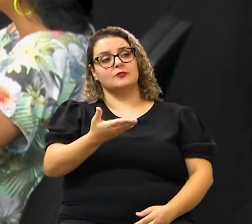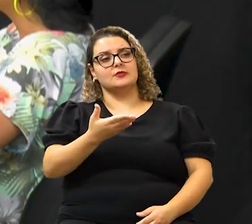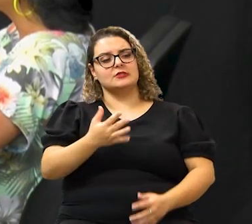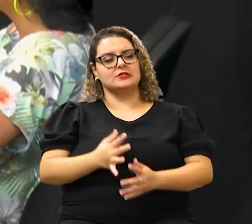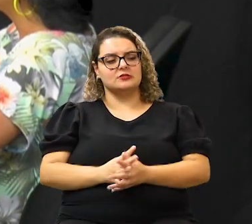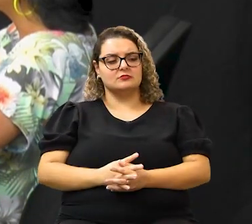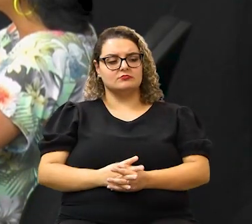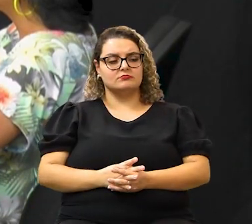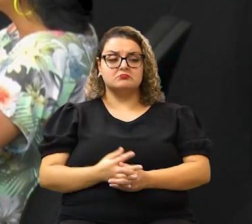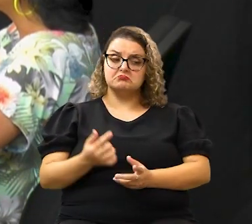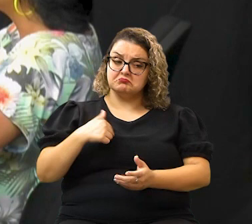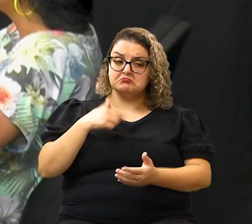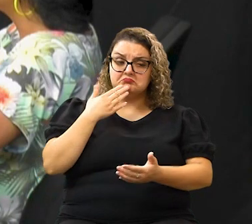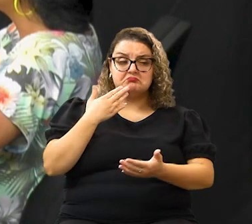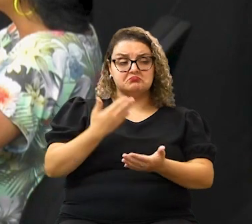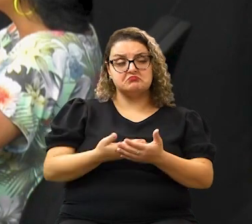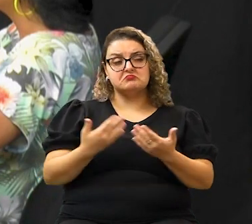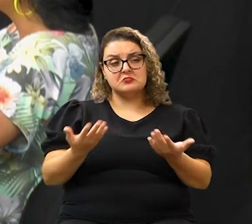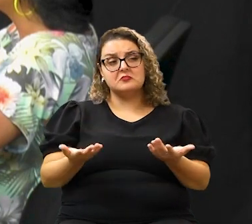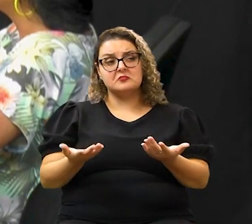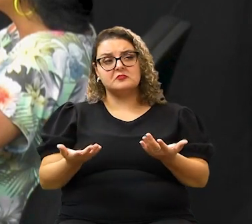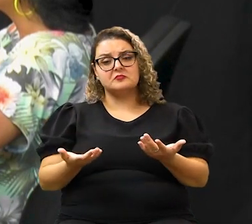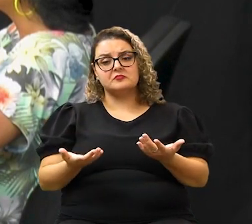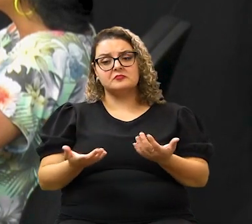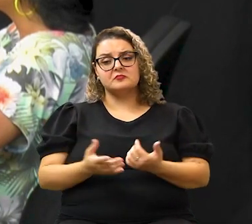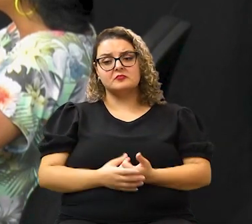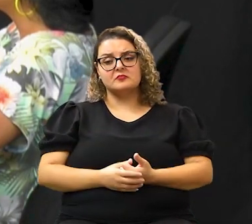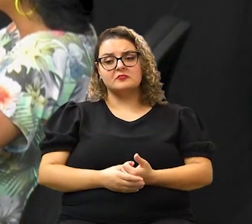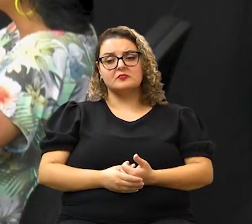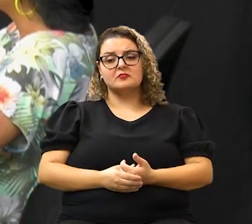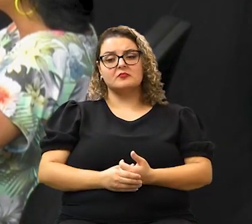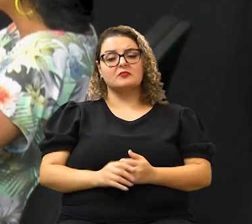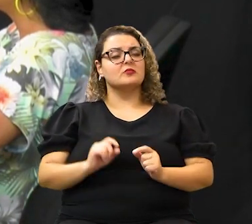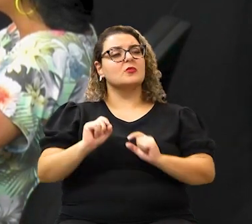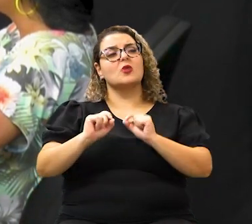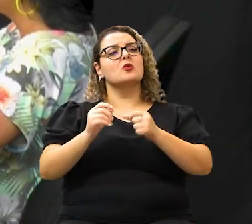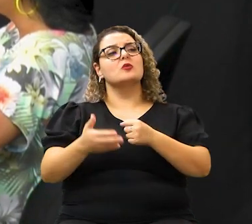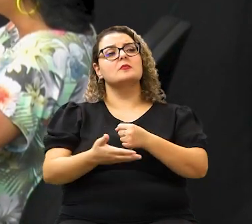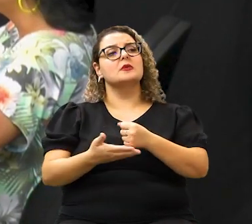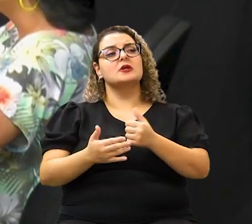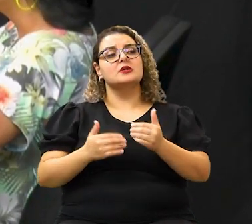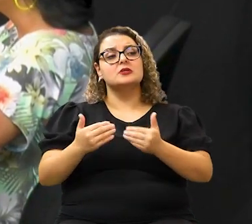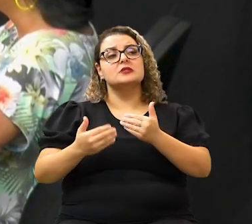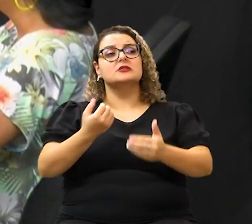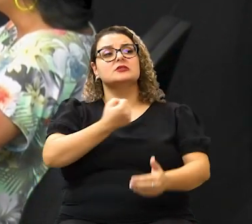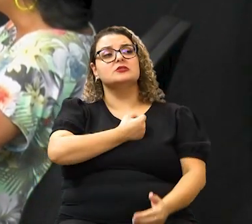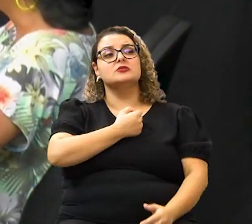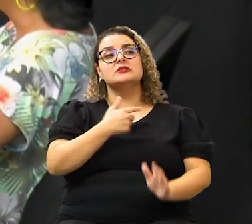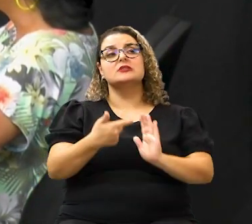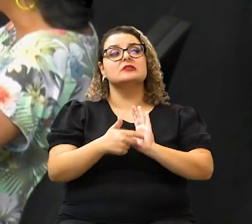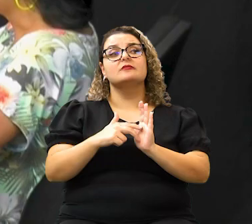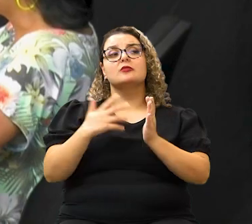surpreendi. O que embasou esses números, assim?